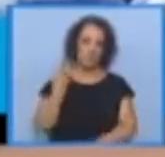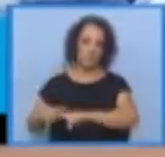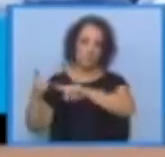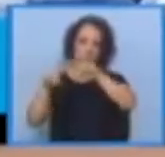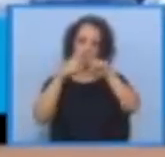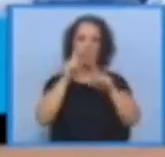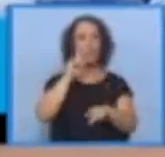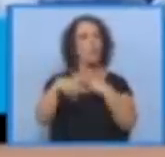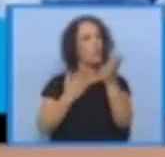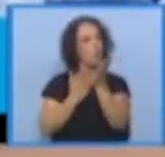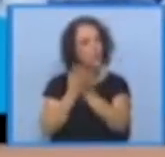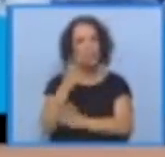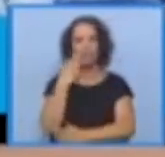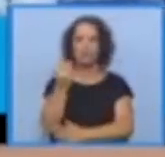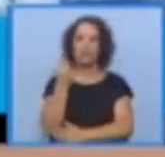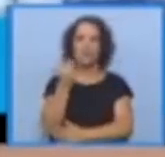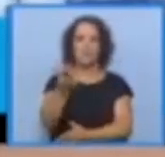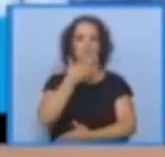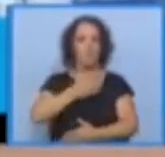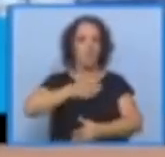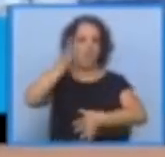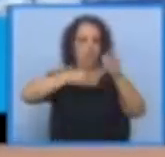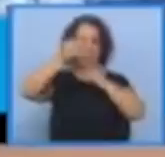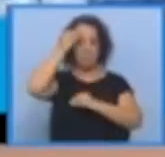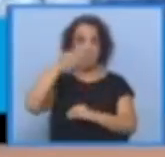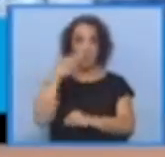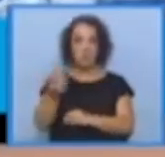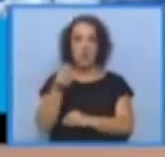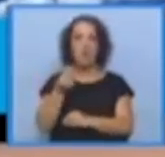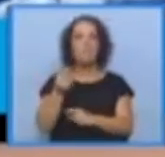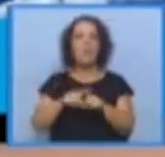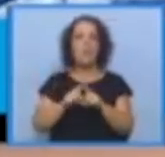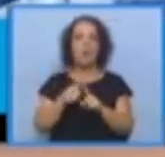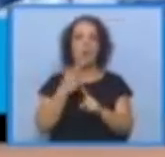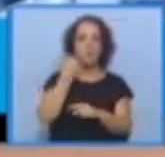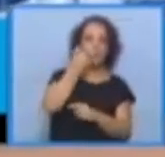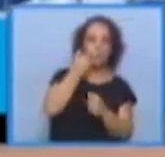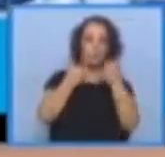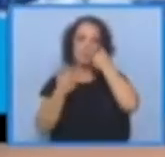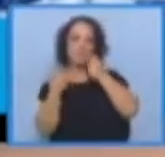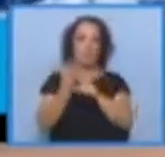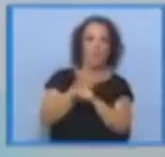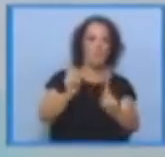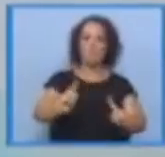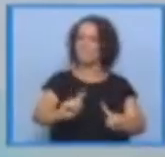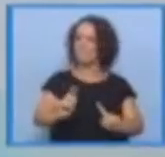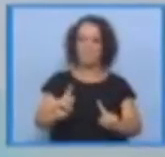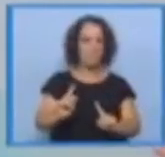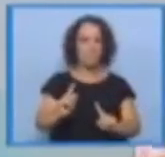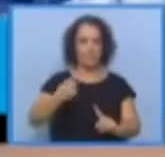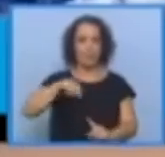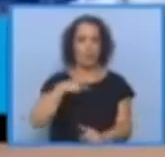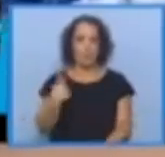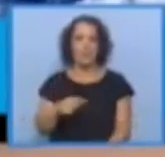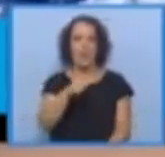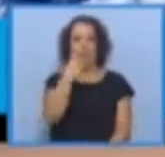com os jovens. Porque os jovens não têm censuras, não têm filtros, não é como nós adultos temos. E então eles perguntam as coisas